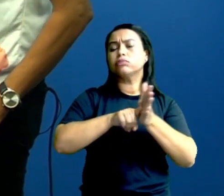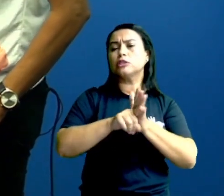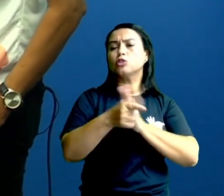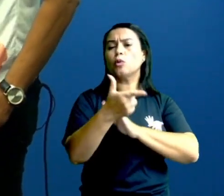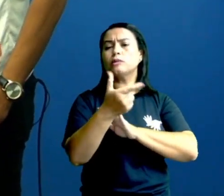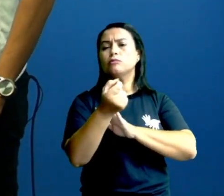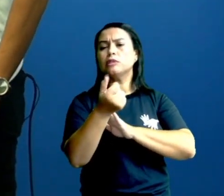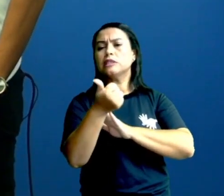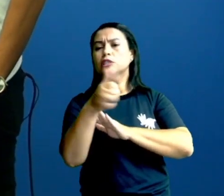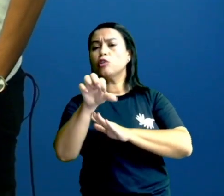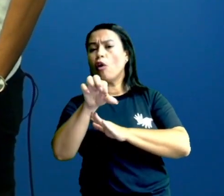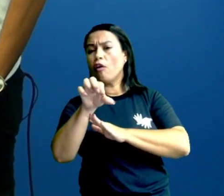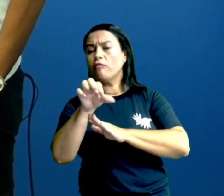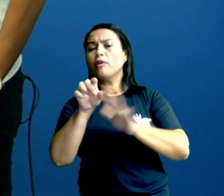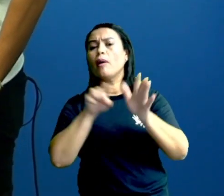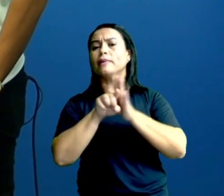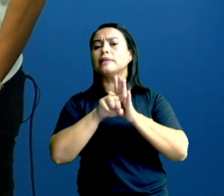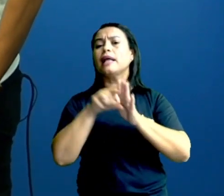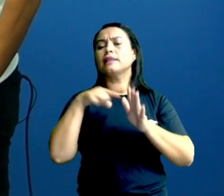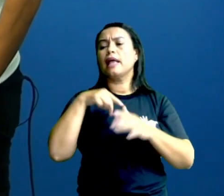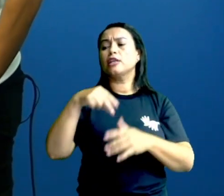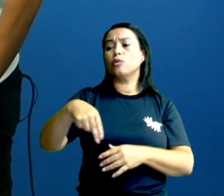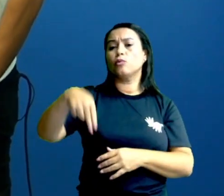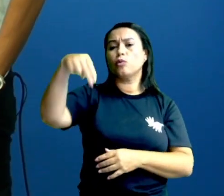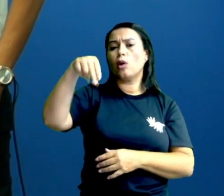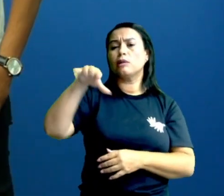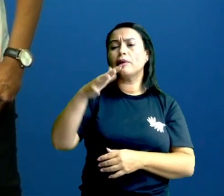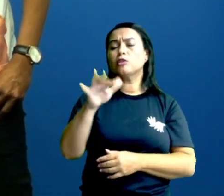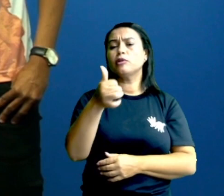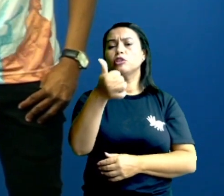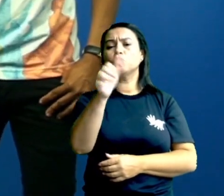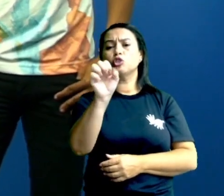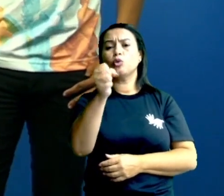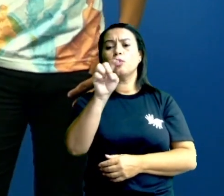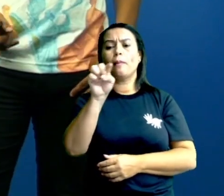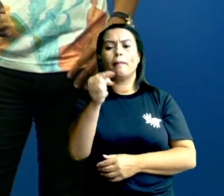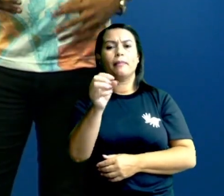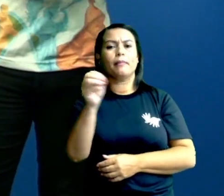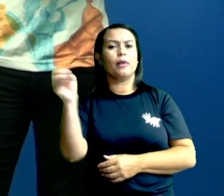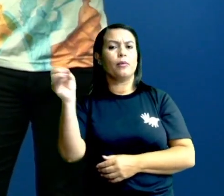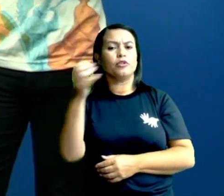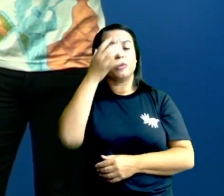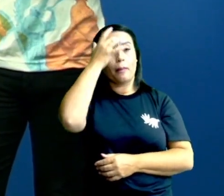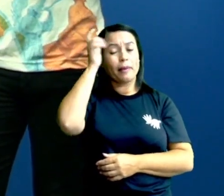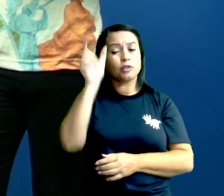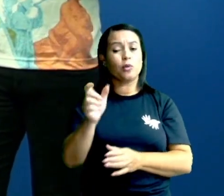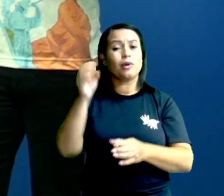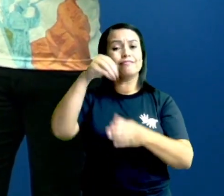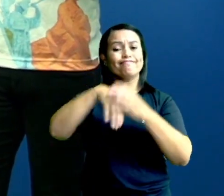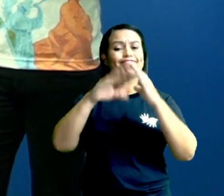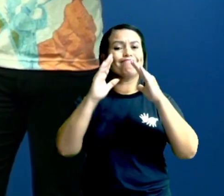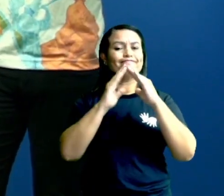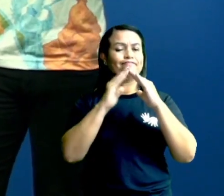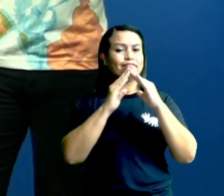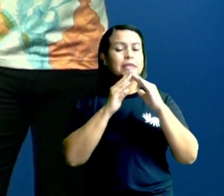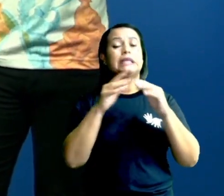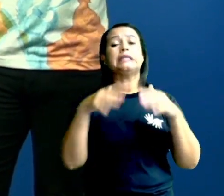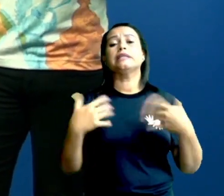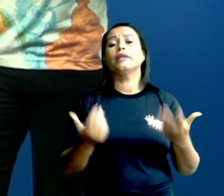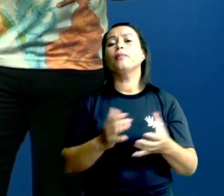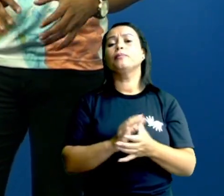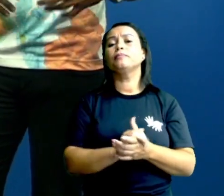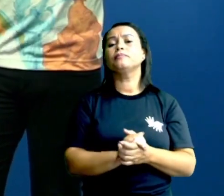dados de 2019 a região norte apresenta 18 milhões de pessoas né residindo nessa nessa área é